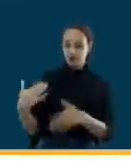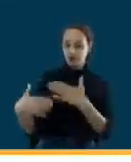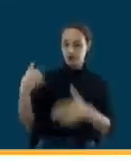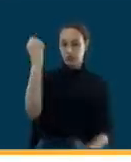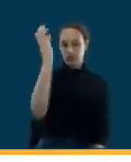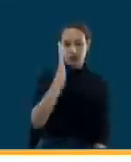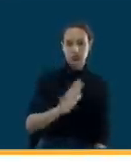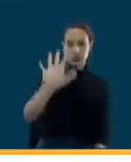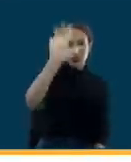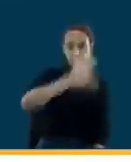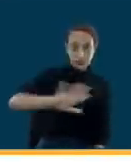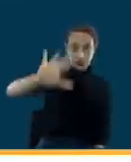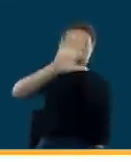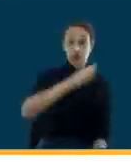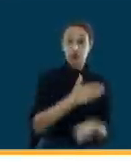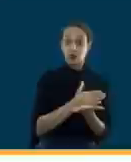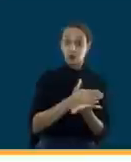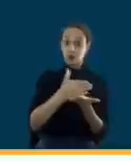que começou